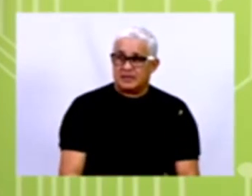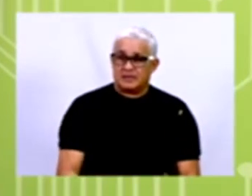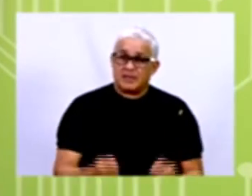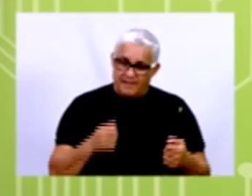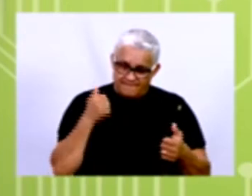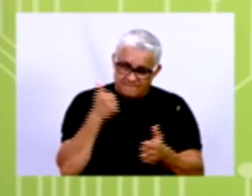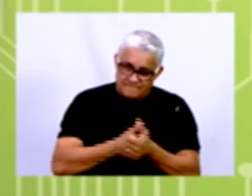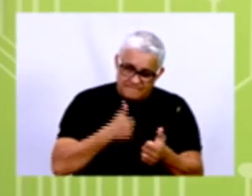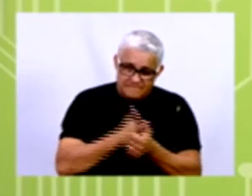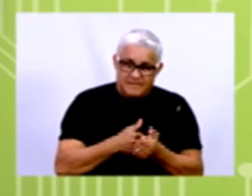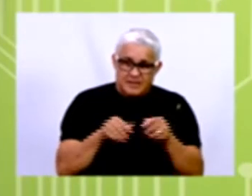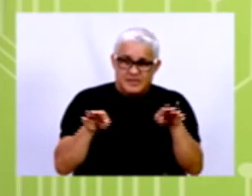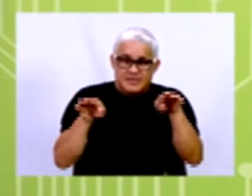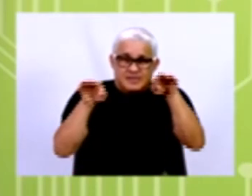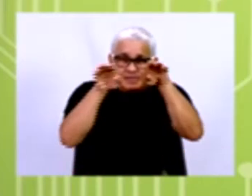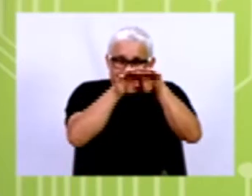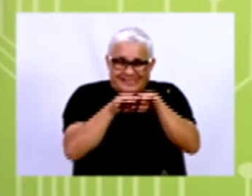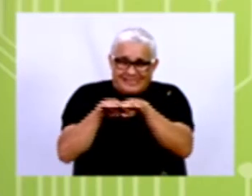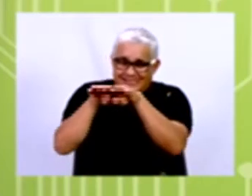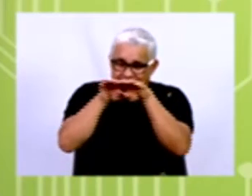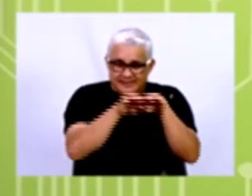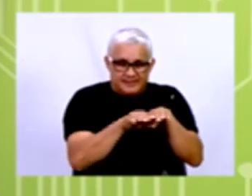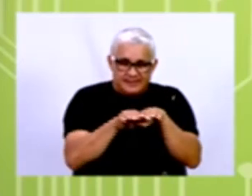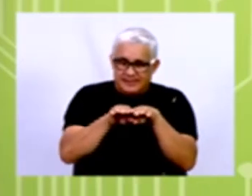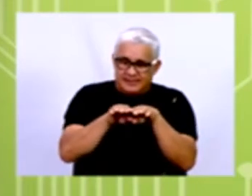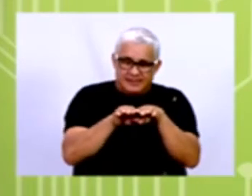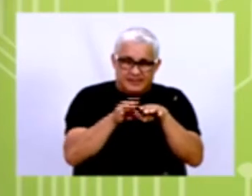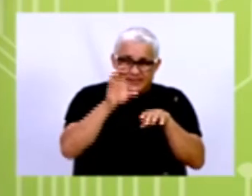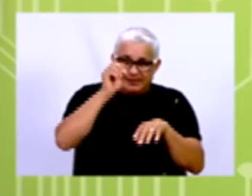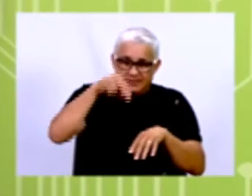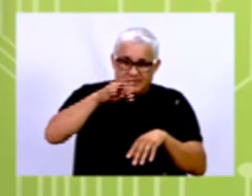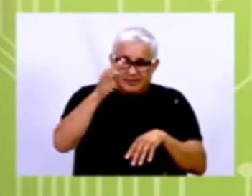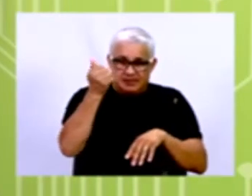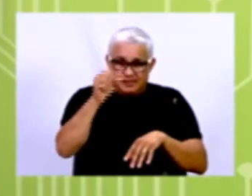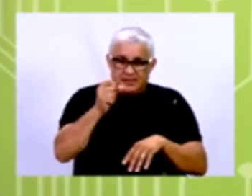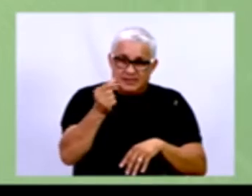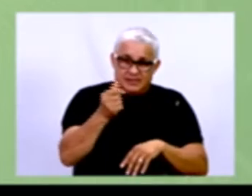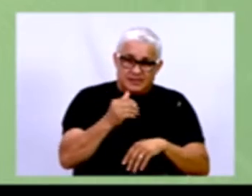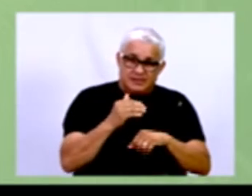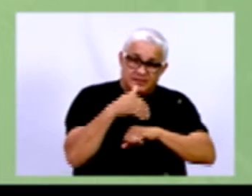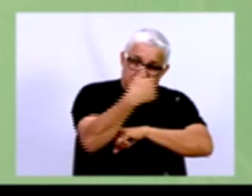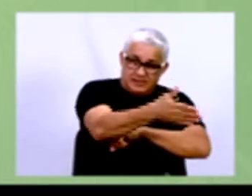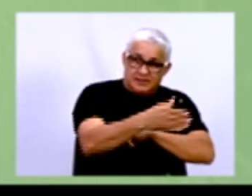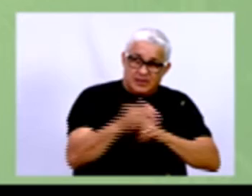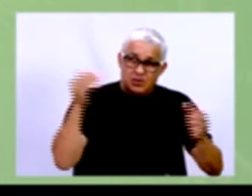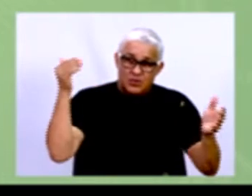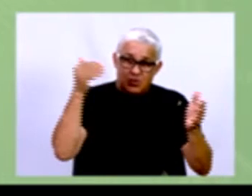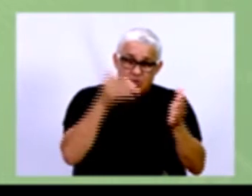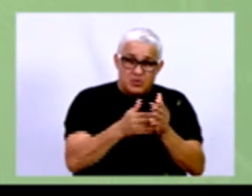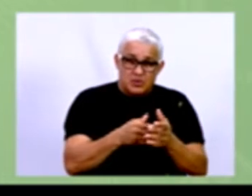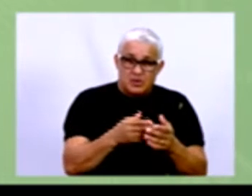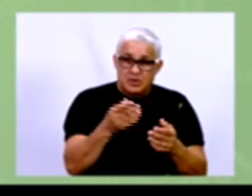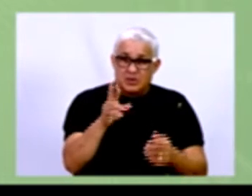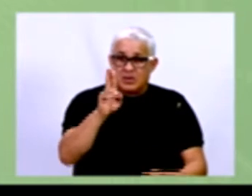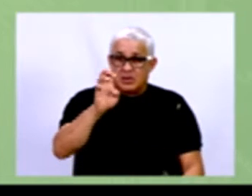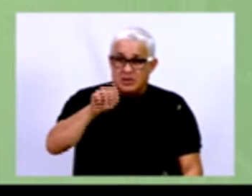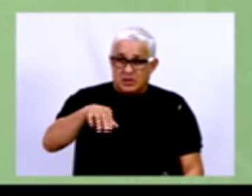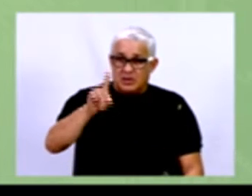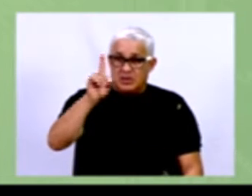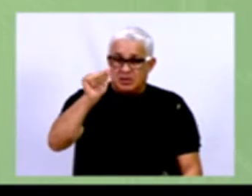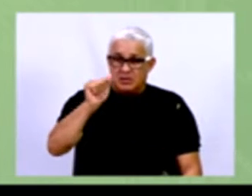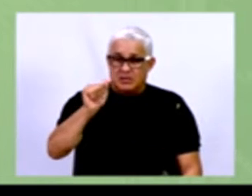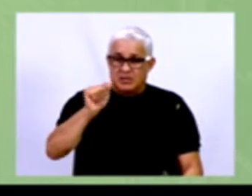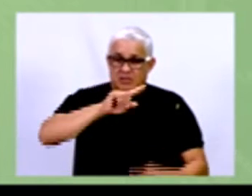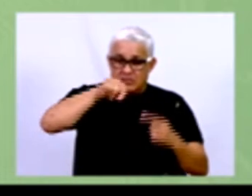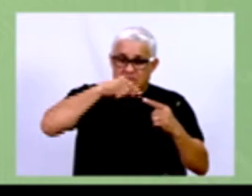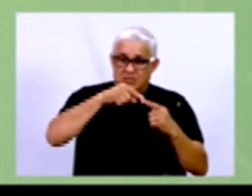pertinaz equilibrar as suas contas externas em relação ao restante da economia. Por último, a distribuição de renda também é um objetivo da